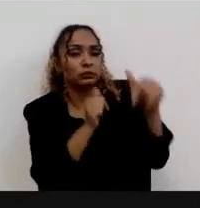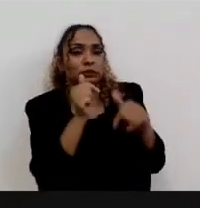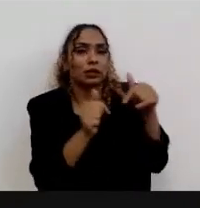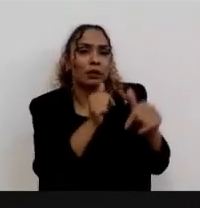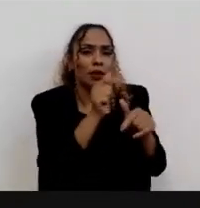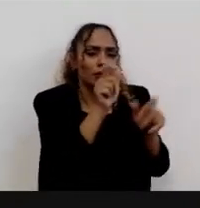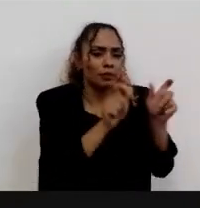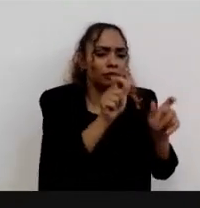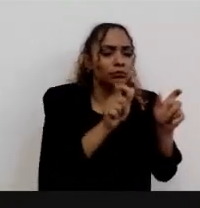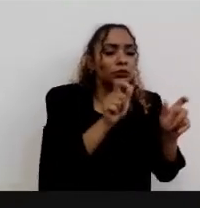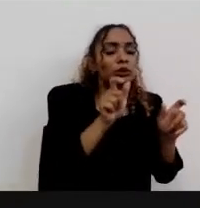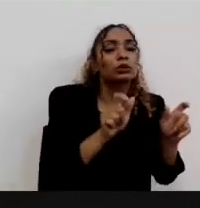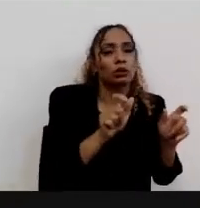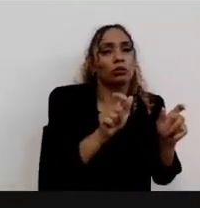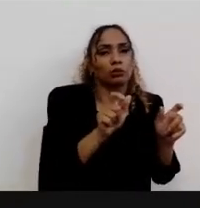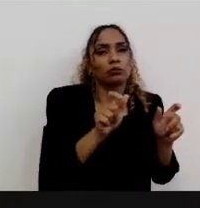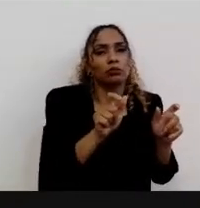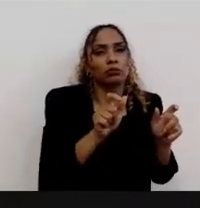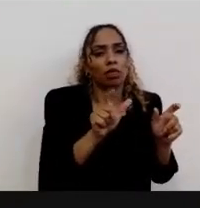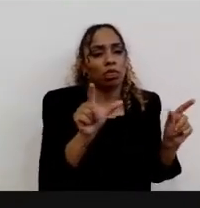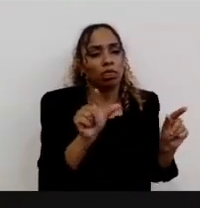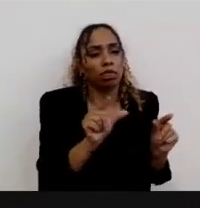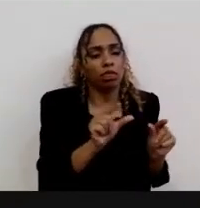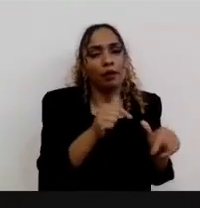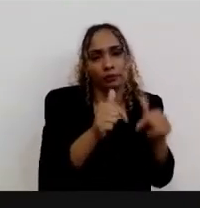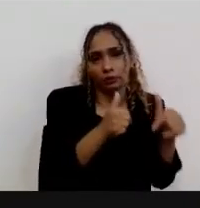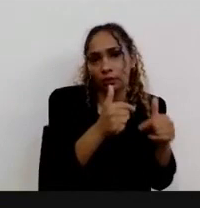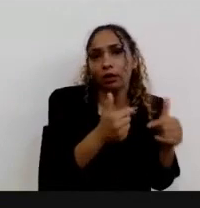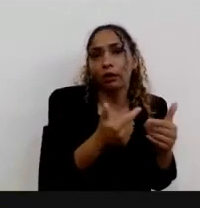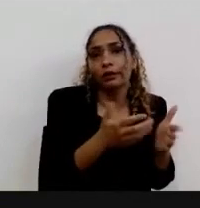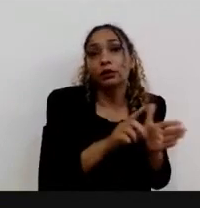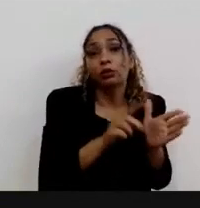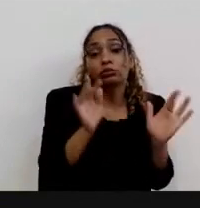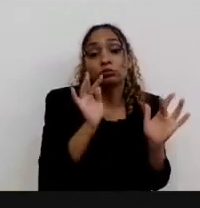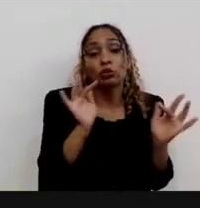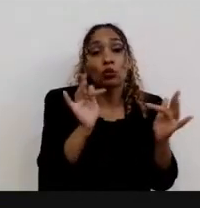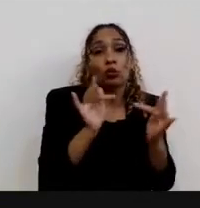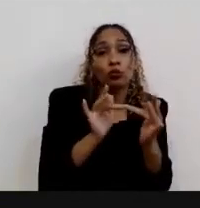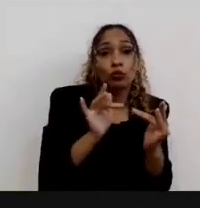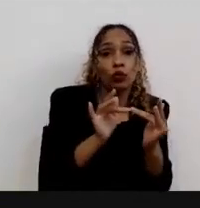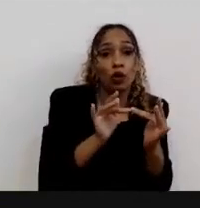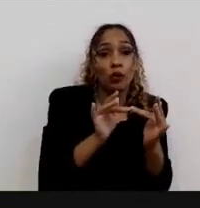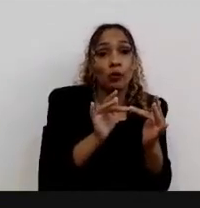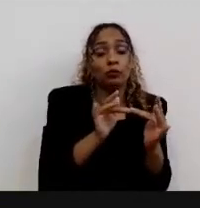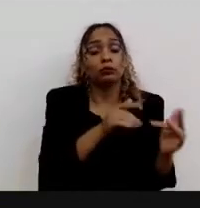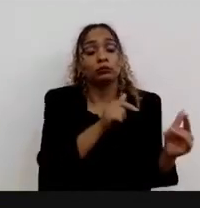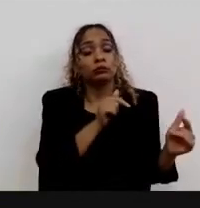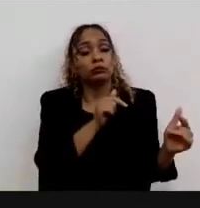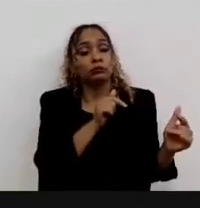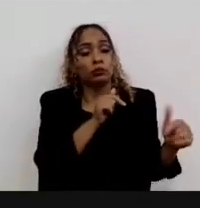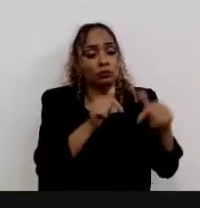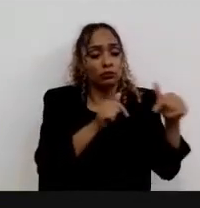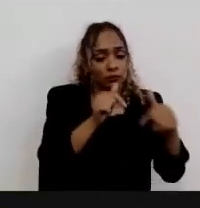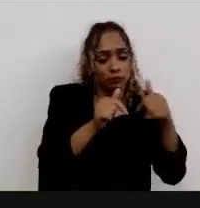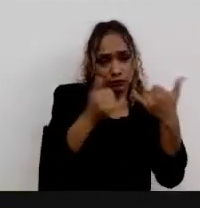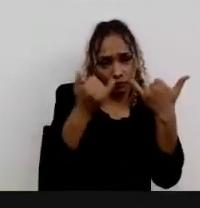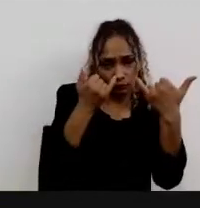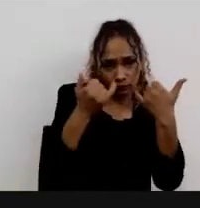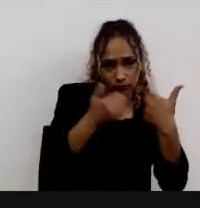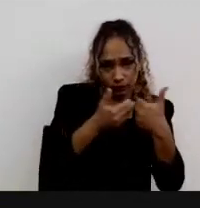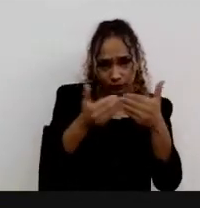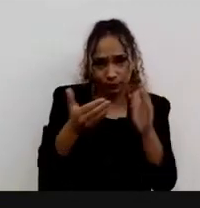para realizar esses trabalhos. Então, o objetivo da pesquisa, né, foi verificar a viabilidade dos dados abertos da